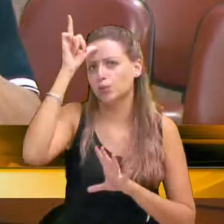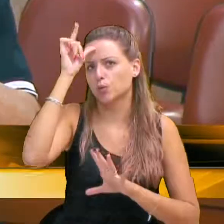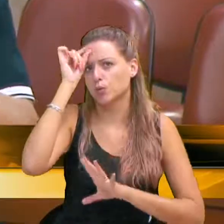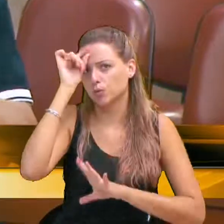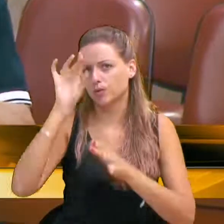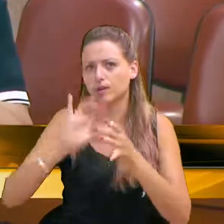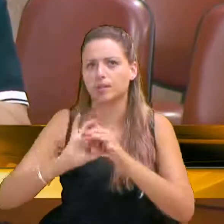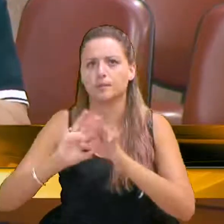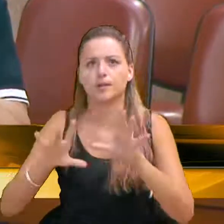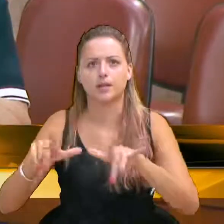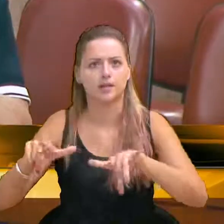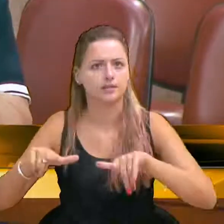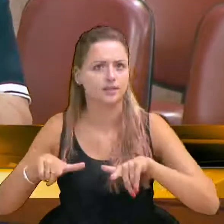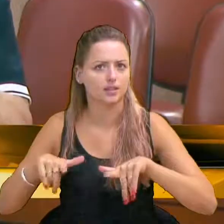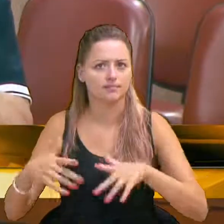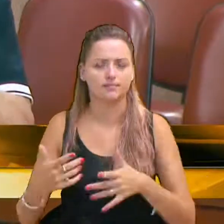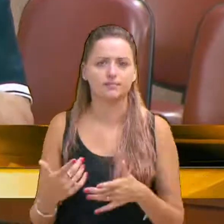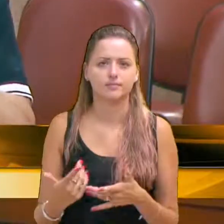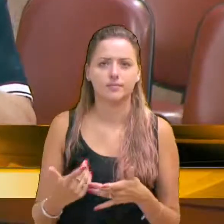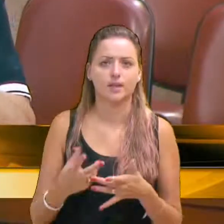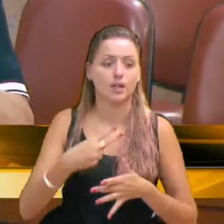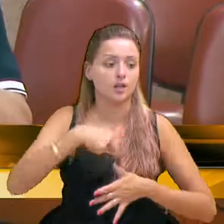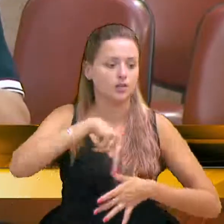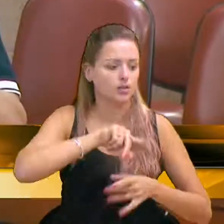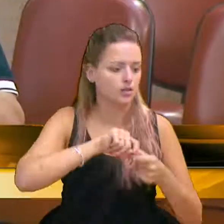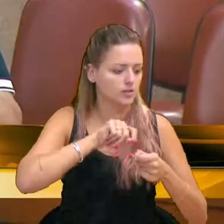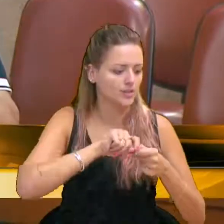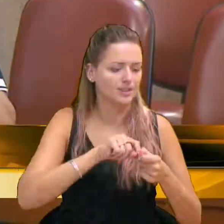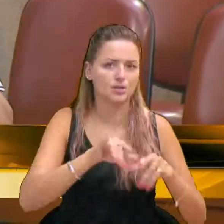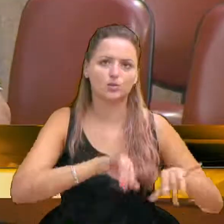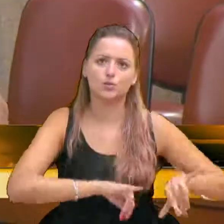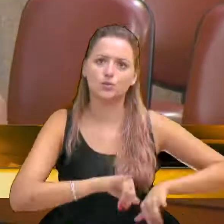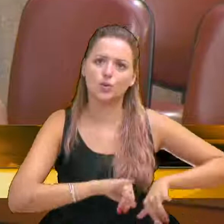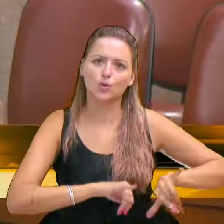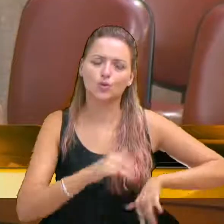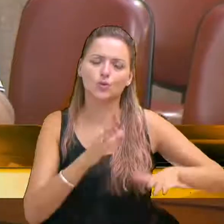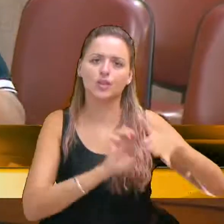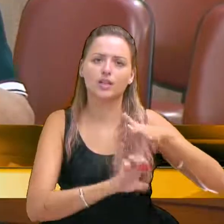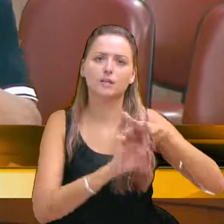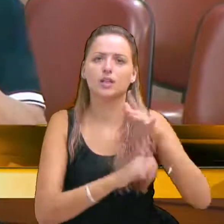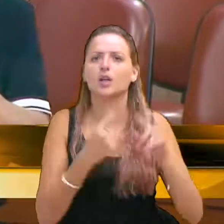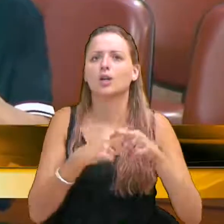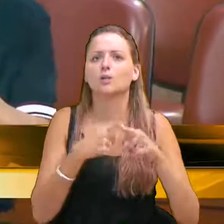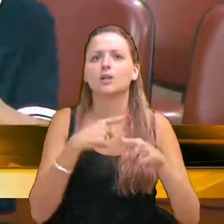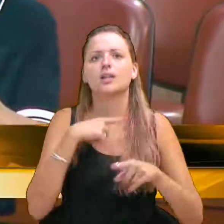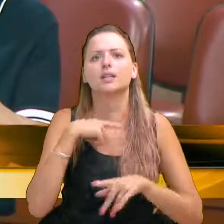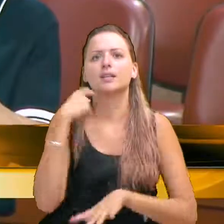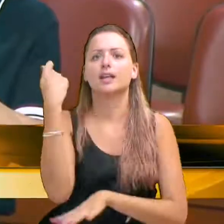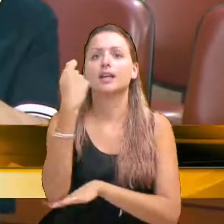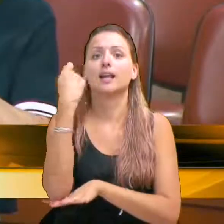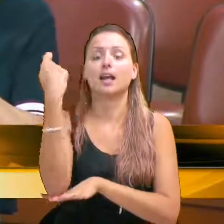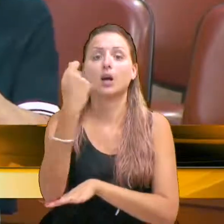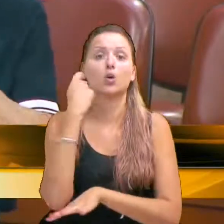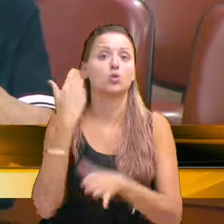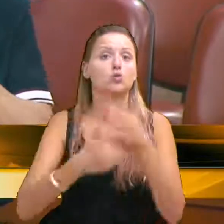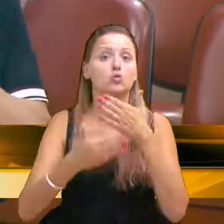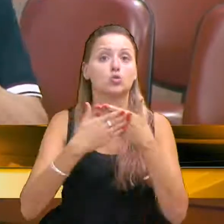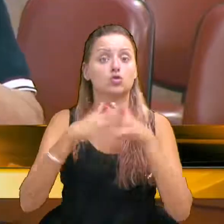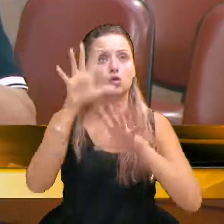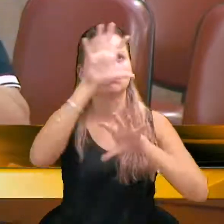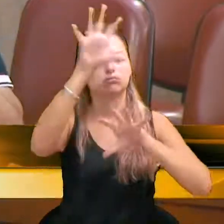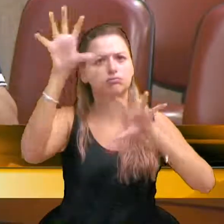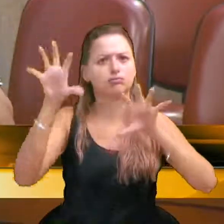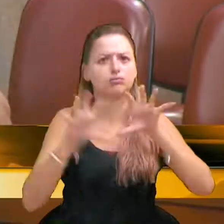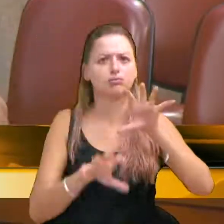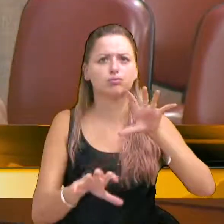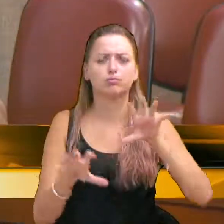Não, chega, nós estamos massacrando, nós estamos condenando. Por que tem gaúcho por esse Brasil todo espalhado? Será